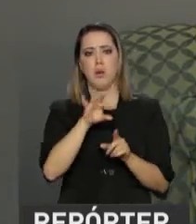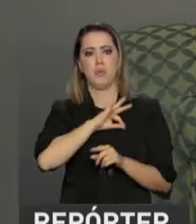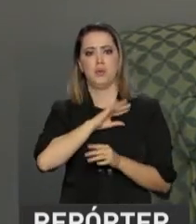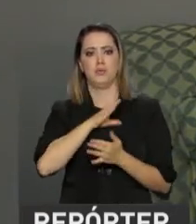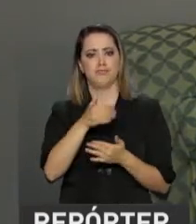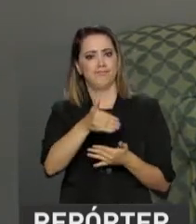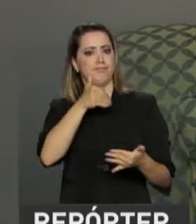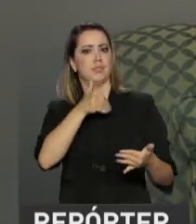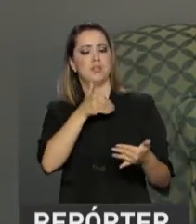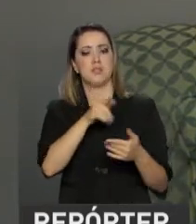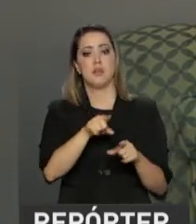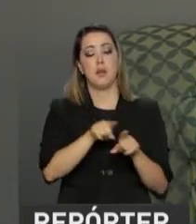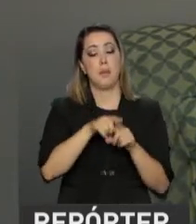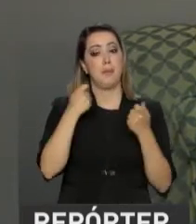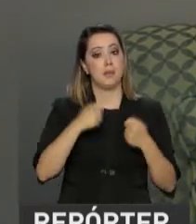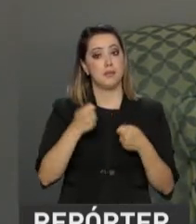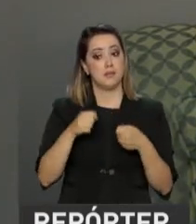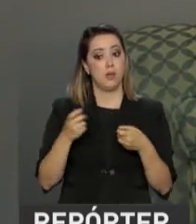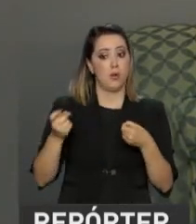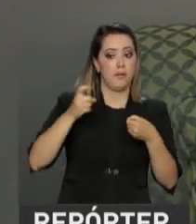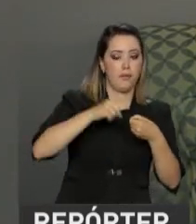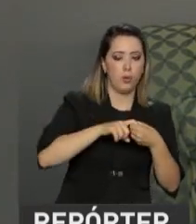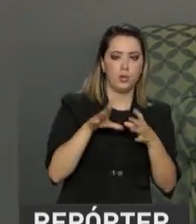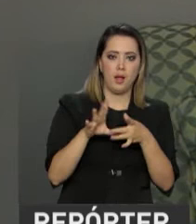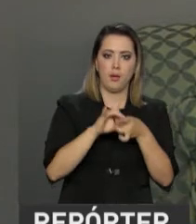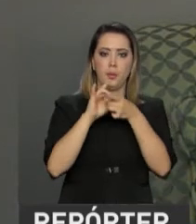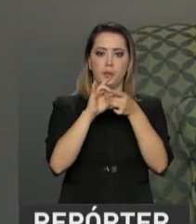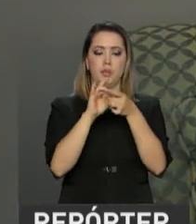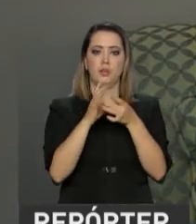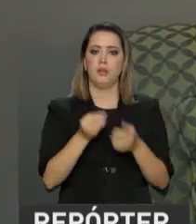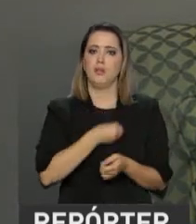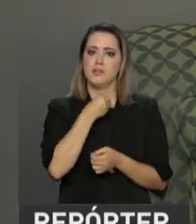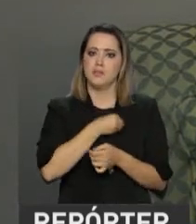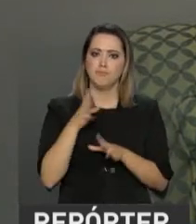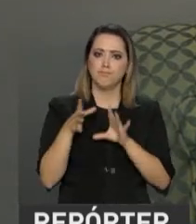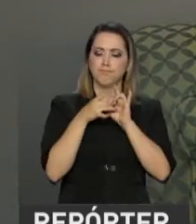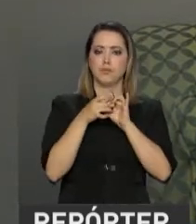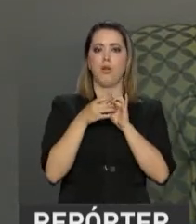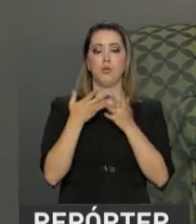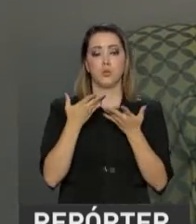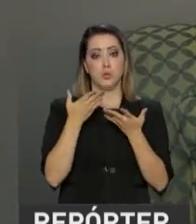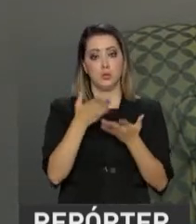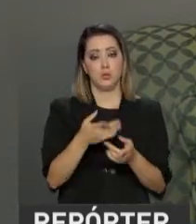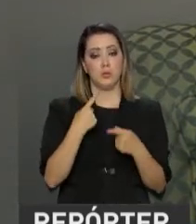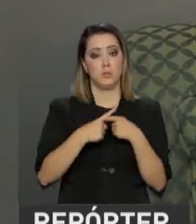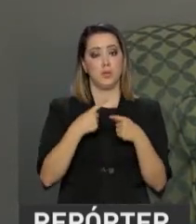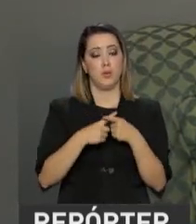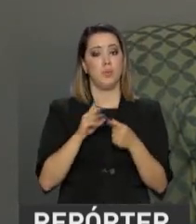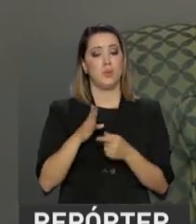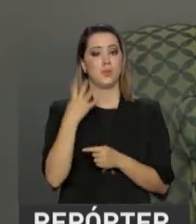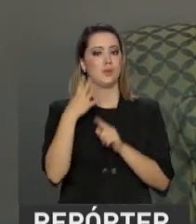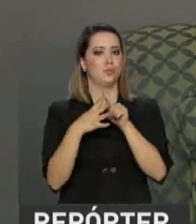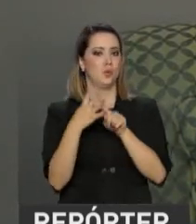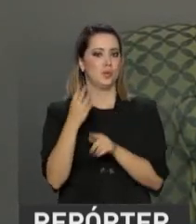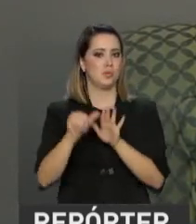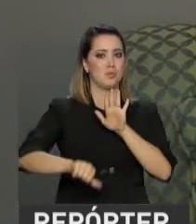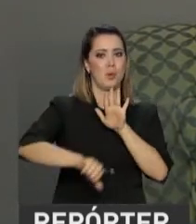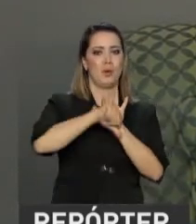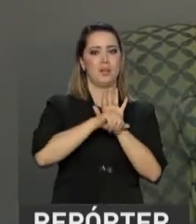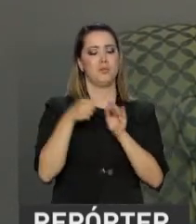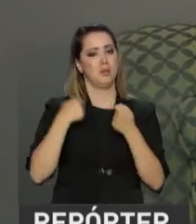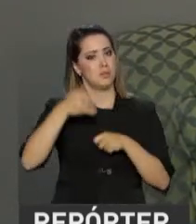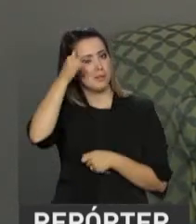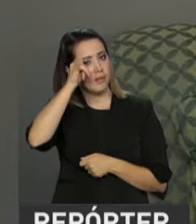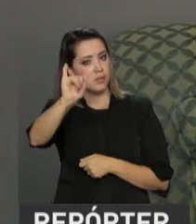se afastou da Ameripol. É preciso voltar a essa convivência regional, Porque os quatro crimes principais que o Brasil tem que combater